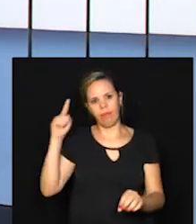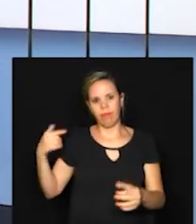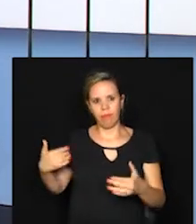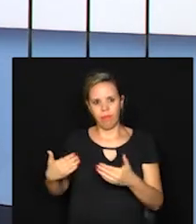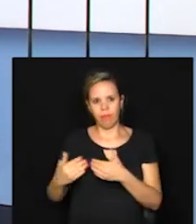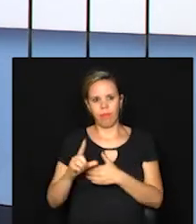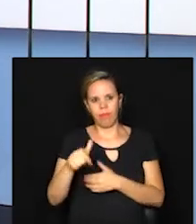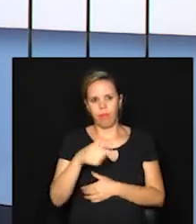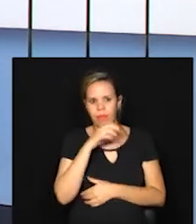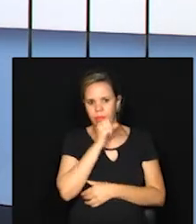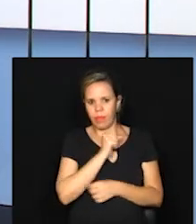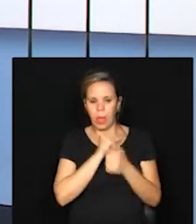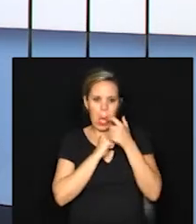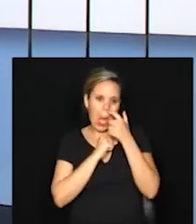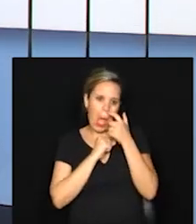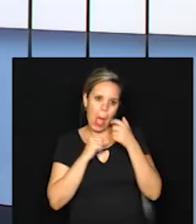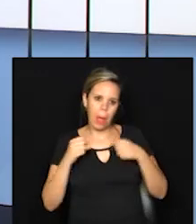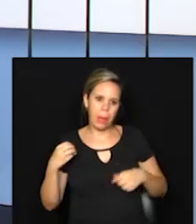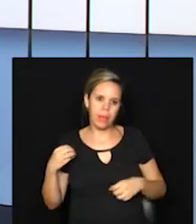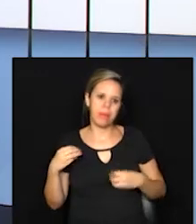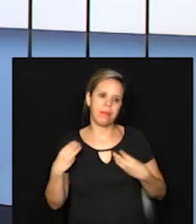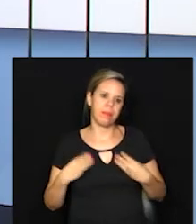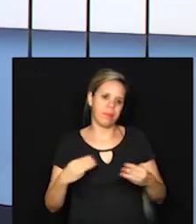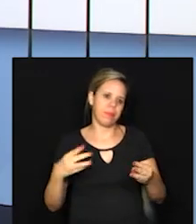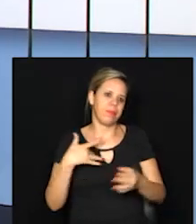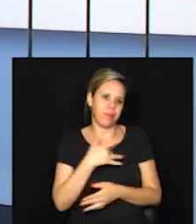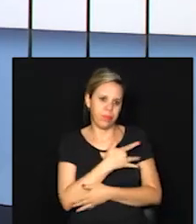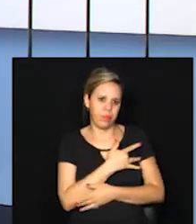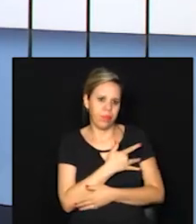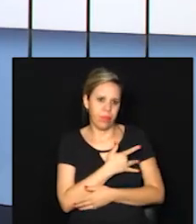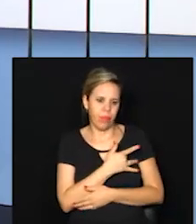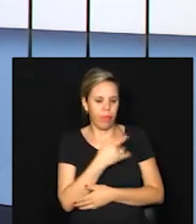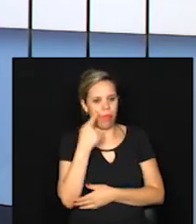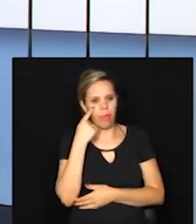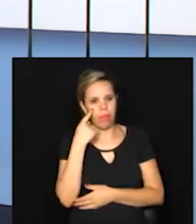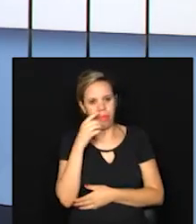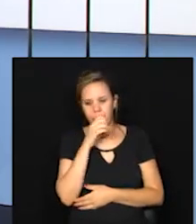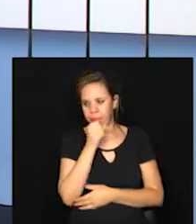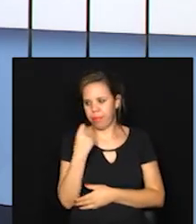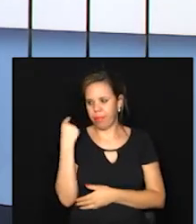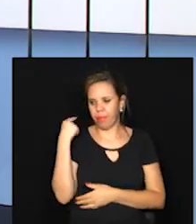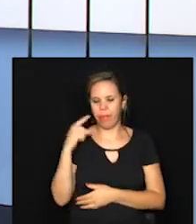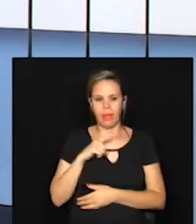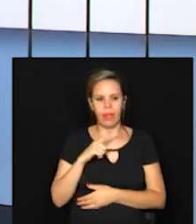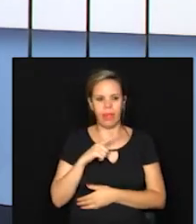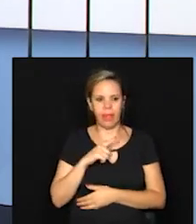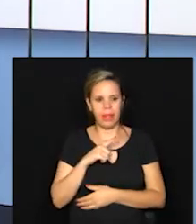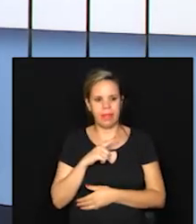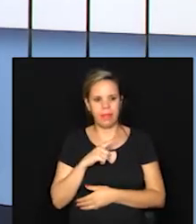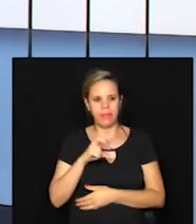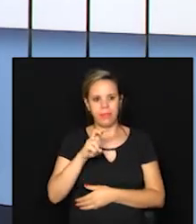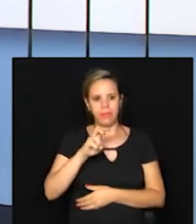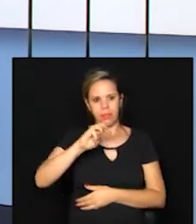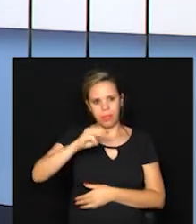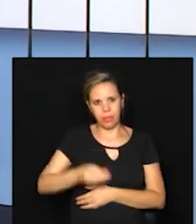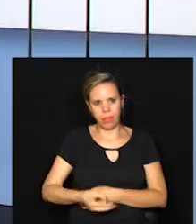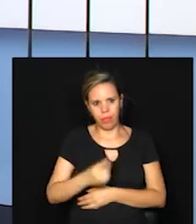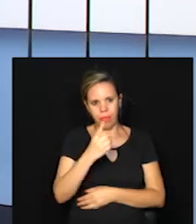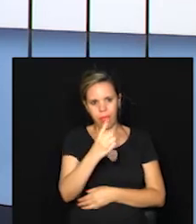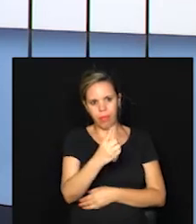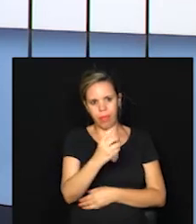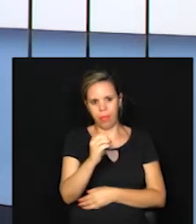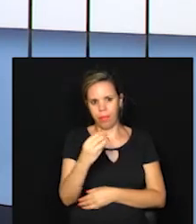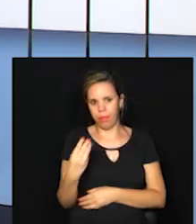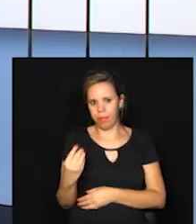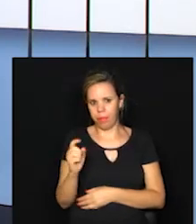depois de sábado do Ministério da Saúde. Então, olha só, até sábado nós tínhamos 5 milhões 103